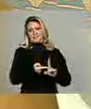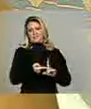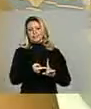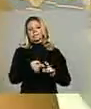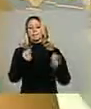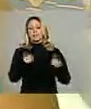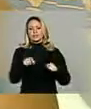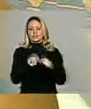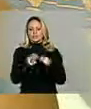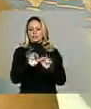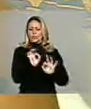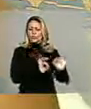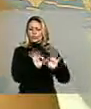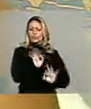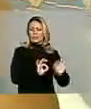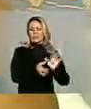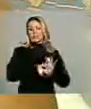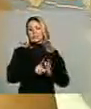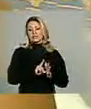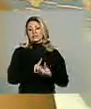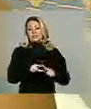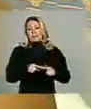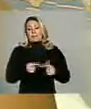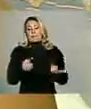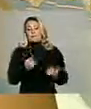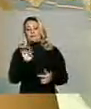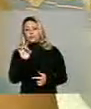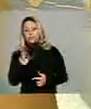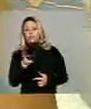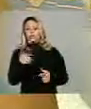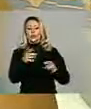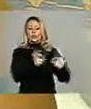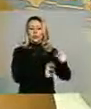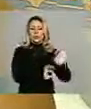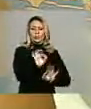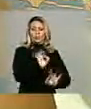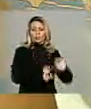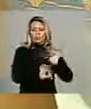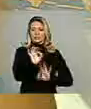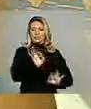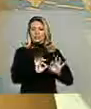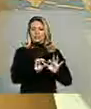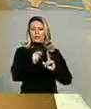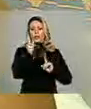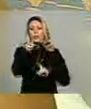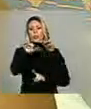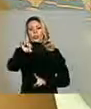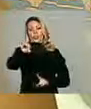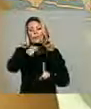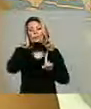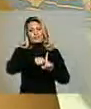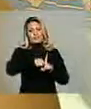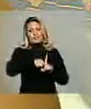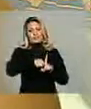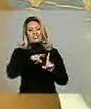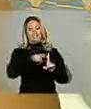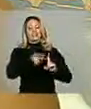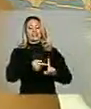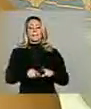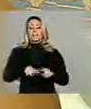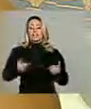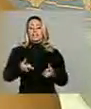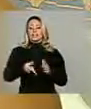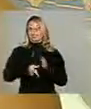poderia ter feito tratamento, né? Mas só que o tratamento era nos 9 meses de gravidez, só que na